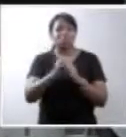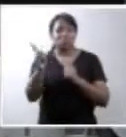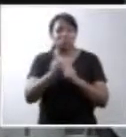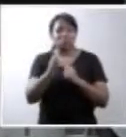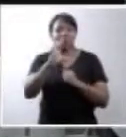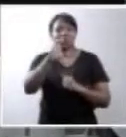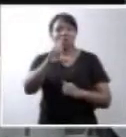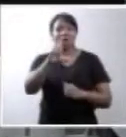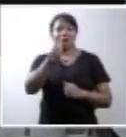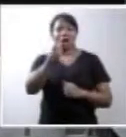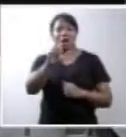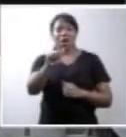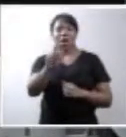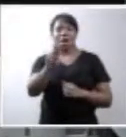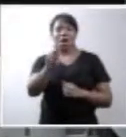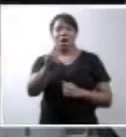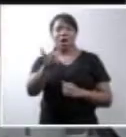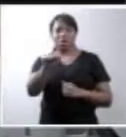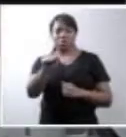Cláudia Werneck,